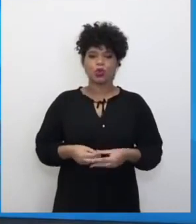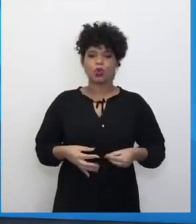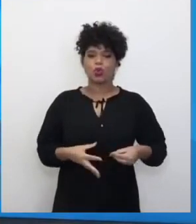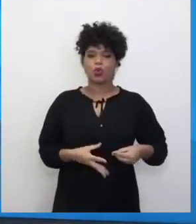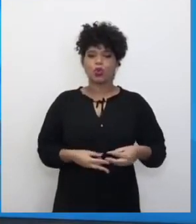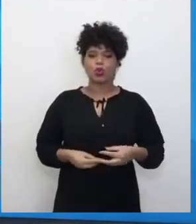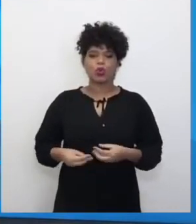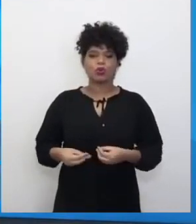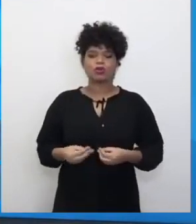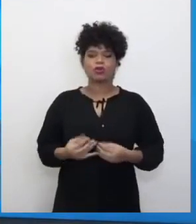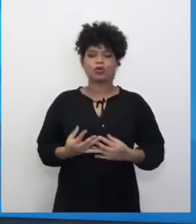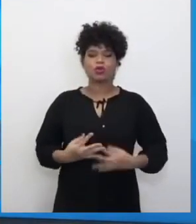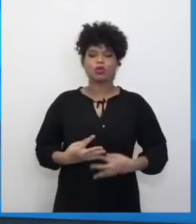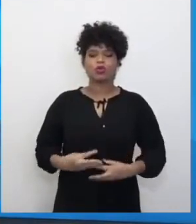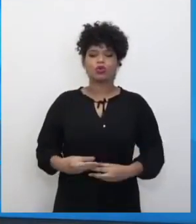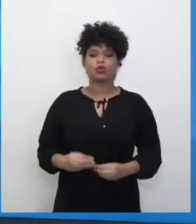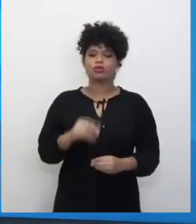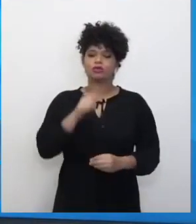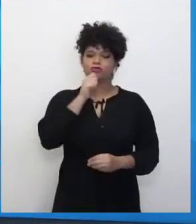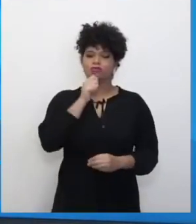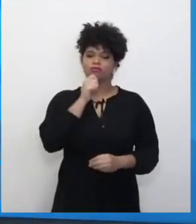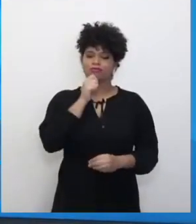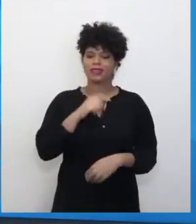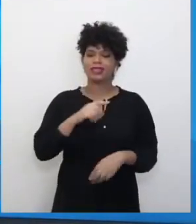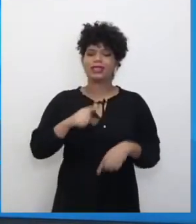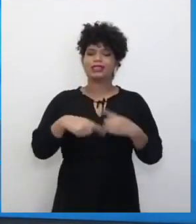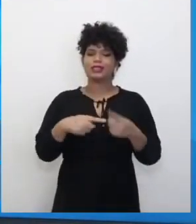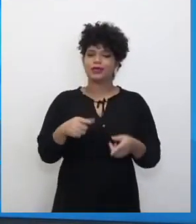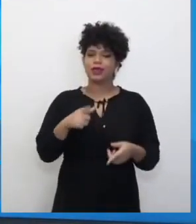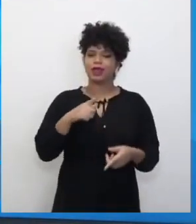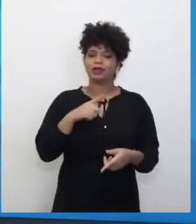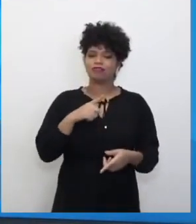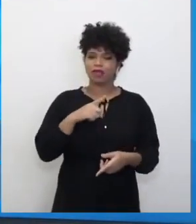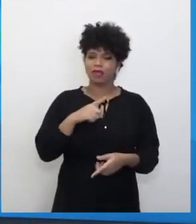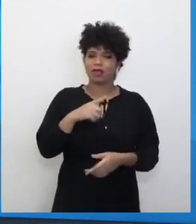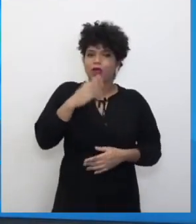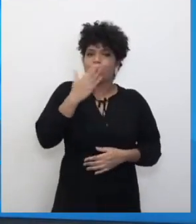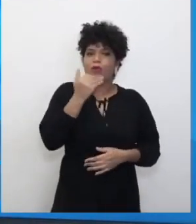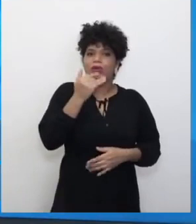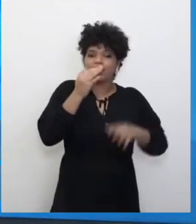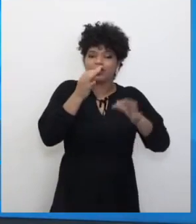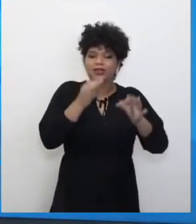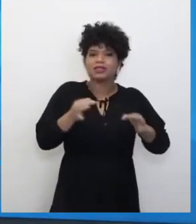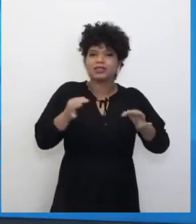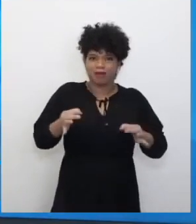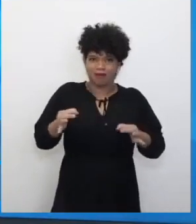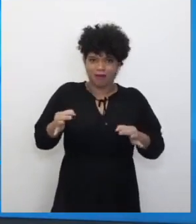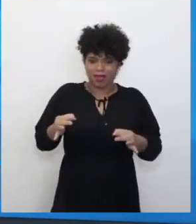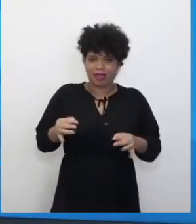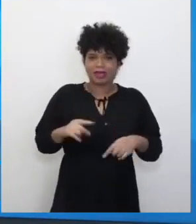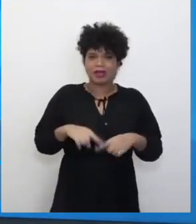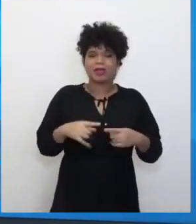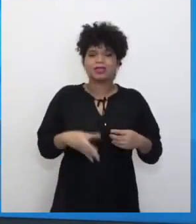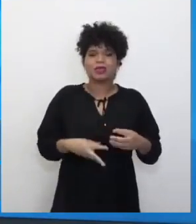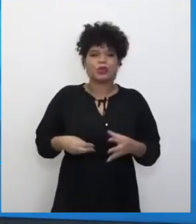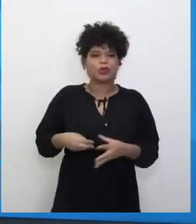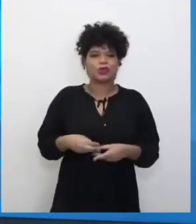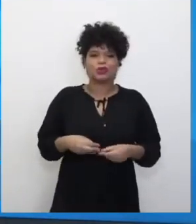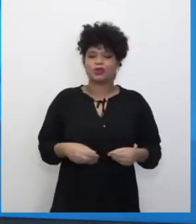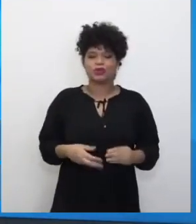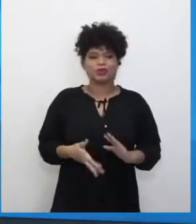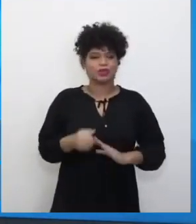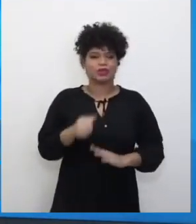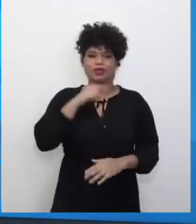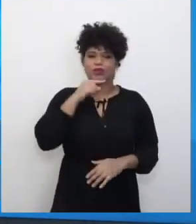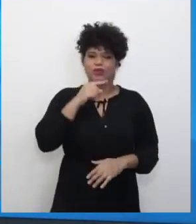os nutrientes de forma correta. Então, você pode ter problemas aí de ingerir os alimentos corretos e os nutrientes não serem absorvidos,